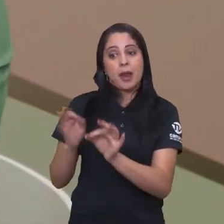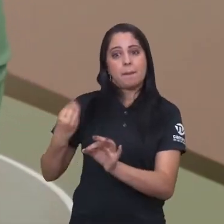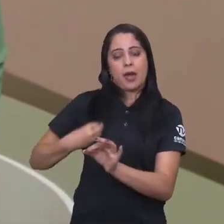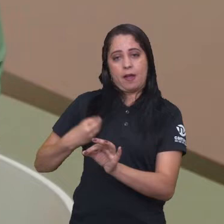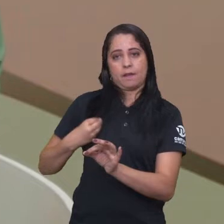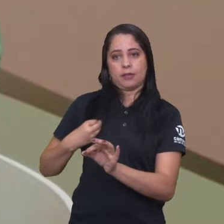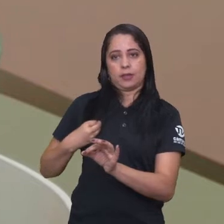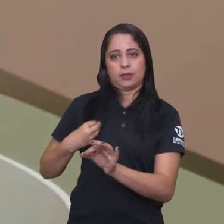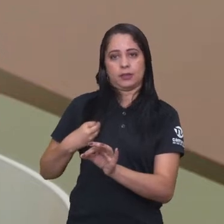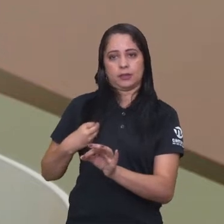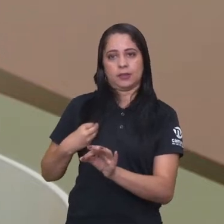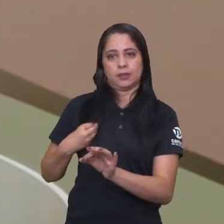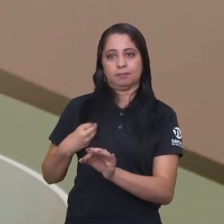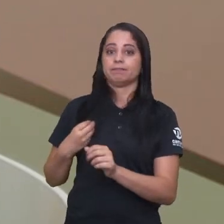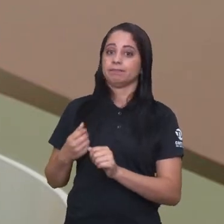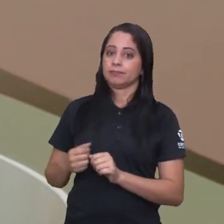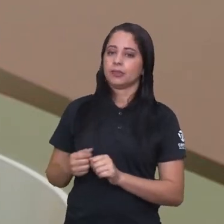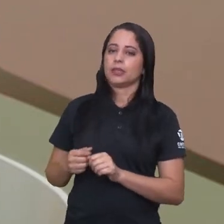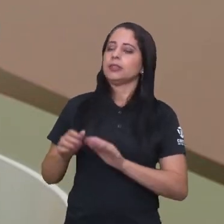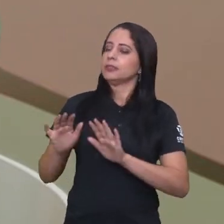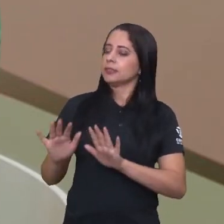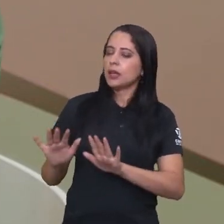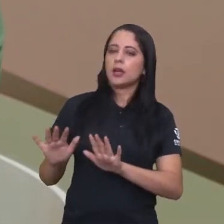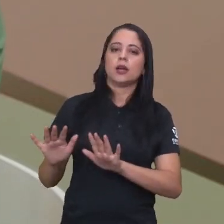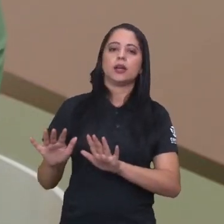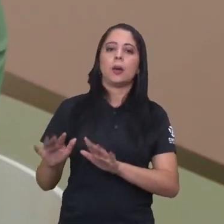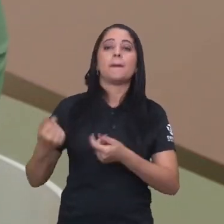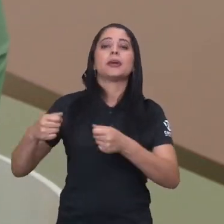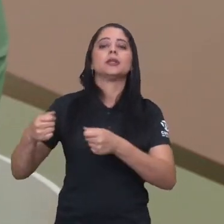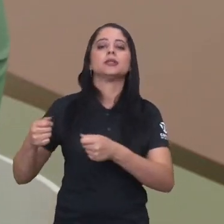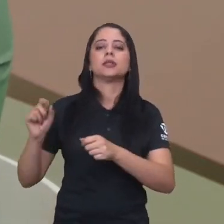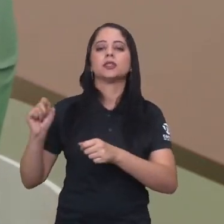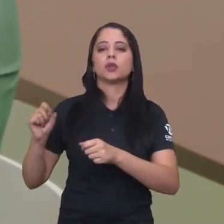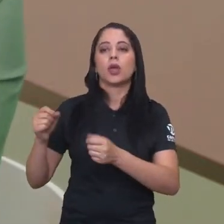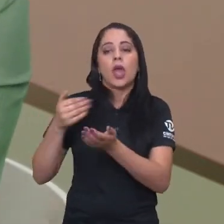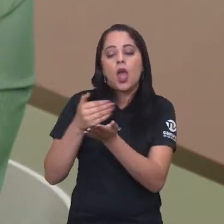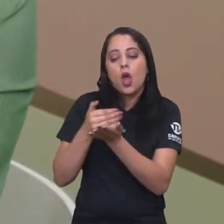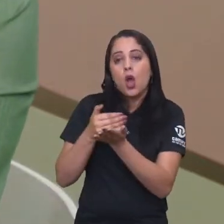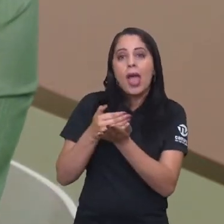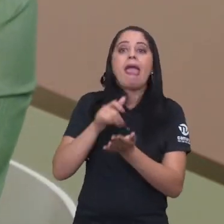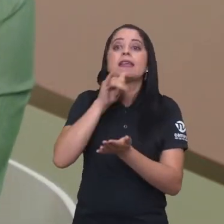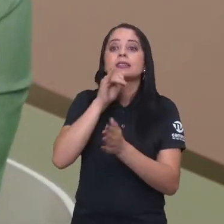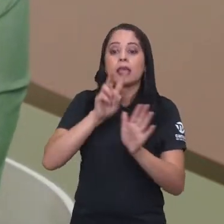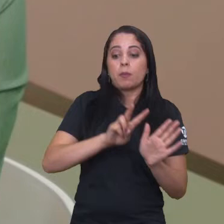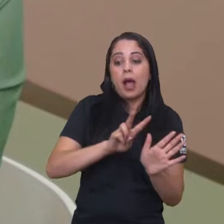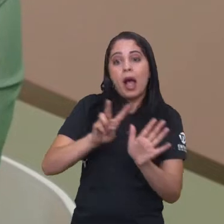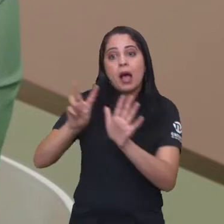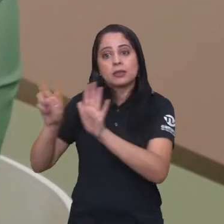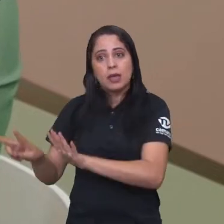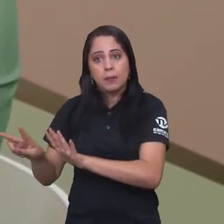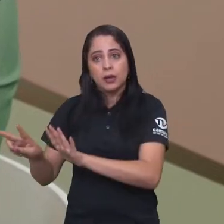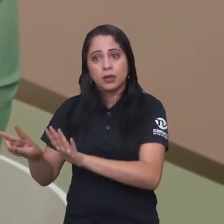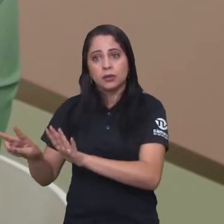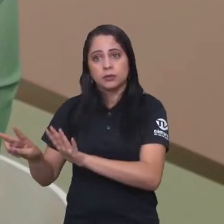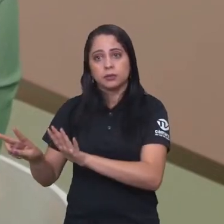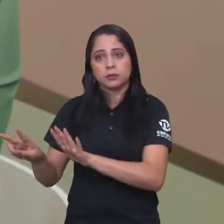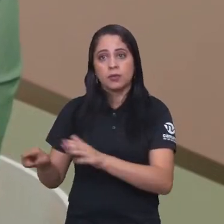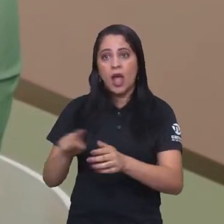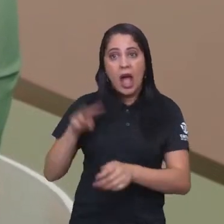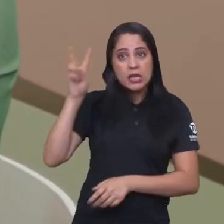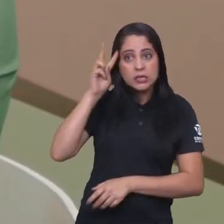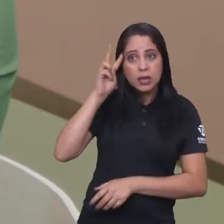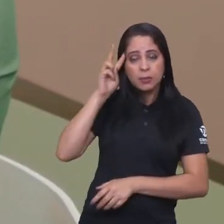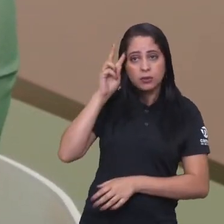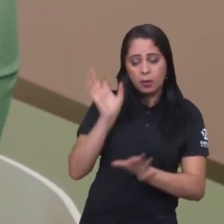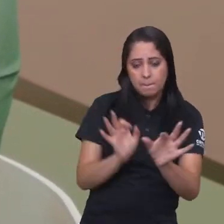se organiza, a vida se organiza pra gente. Então, o que você precisa? Começar uma semana com a semana planejada.